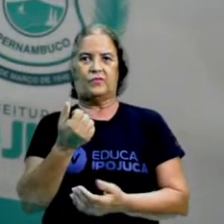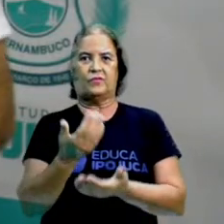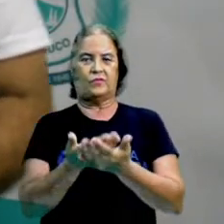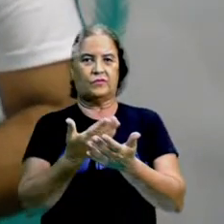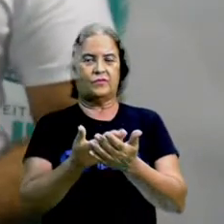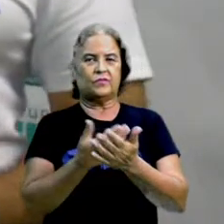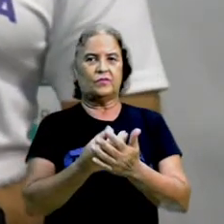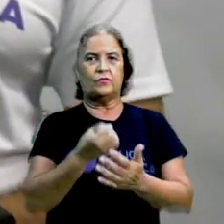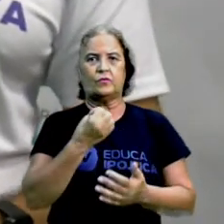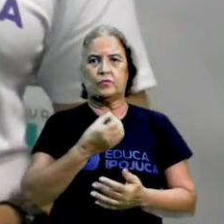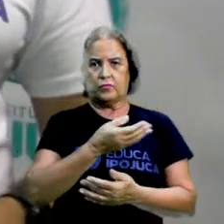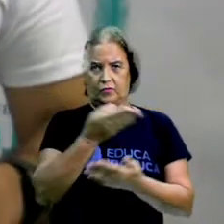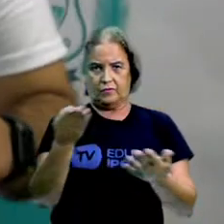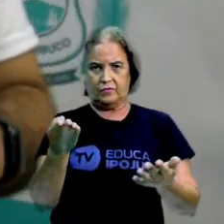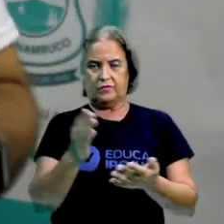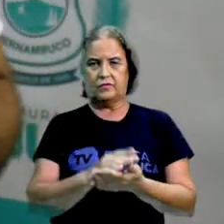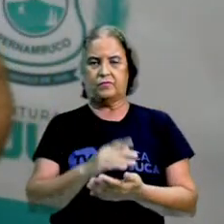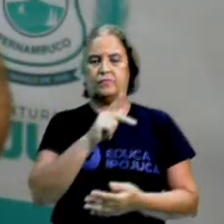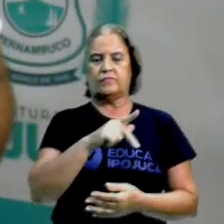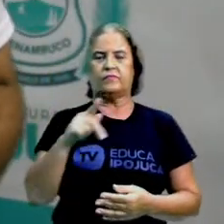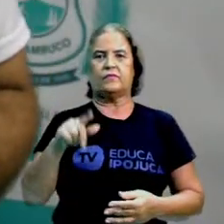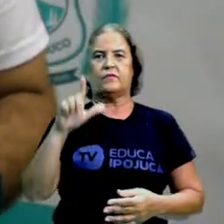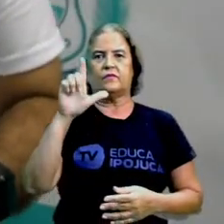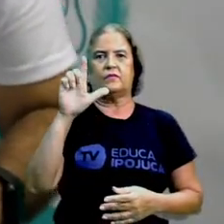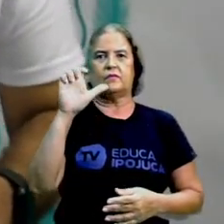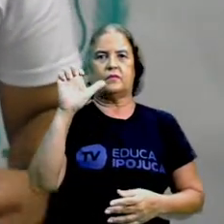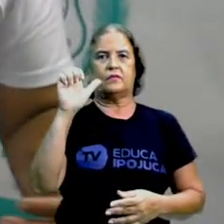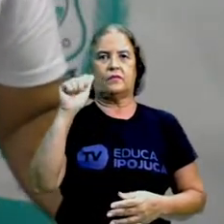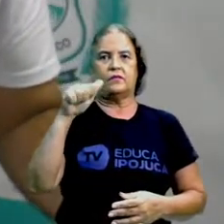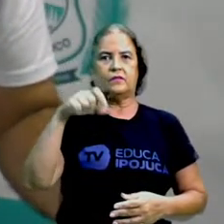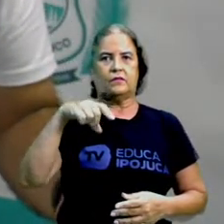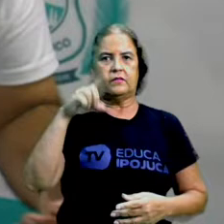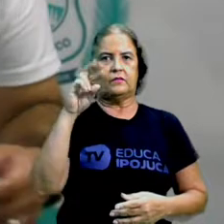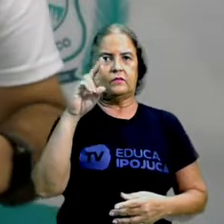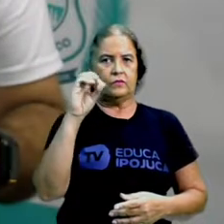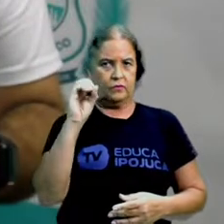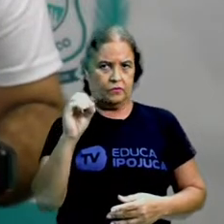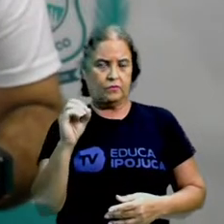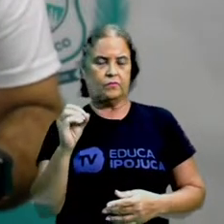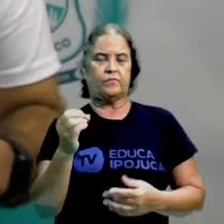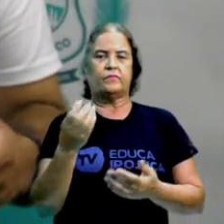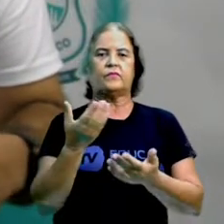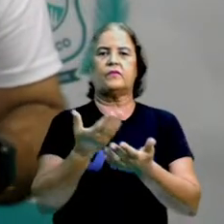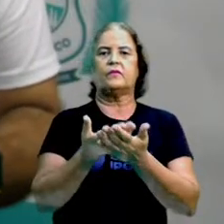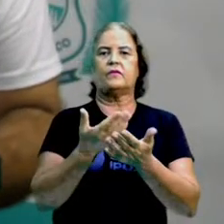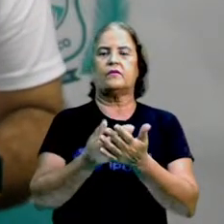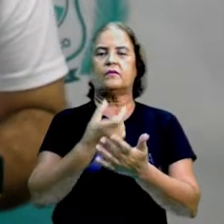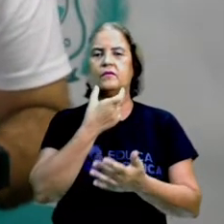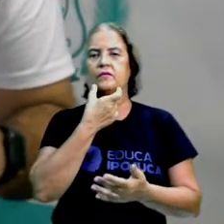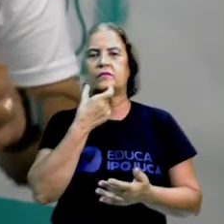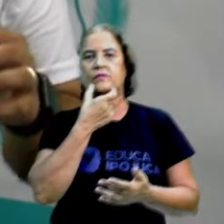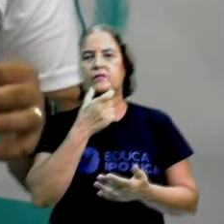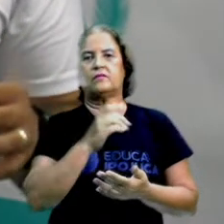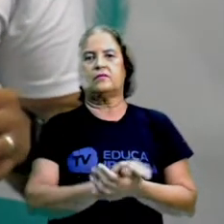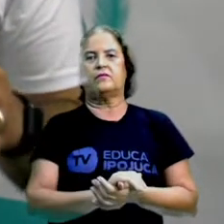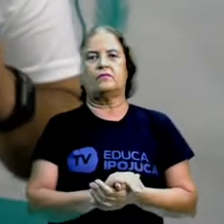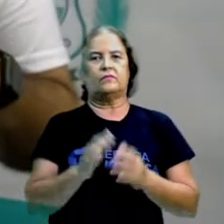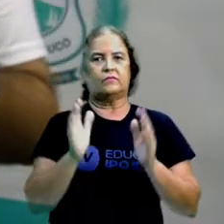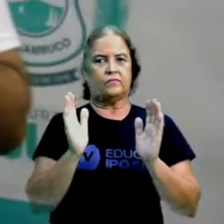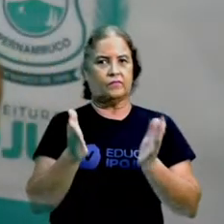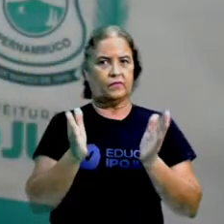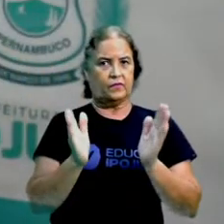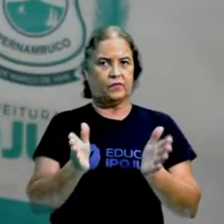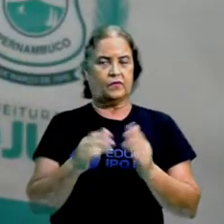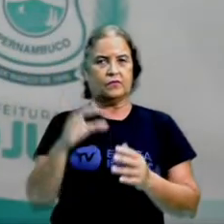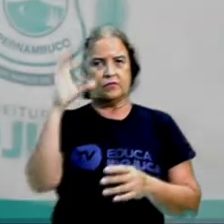Students! Como vocês estão? Aqui é o Teacher Leandro e sejam bem-vindos a mais uma aula de língua inglesa. Hoje